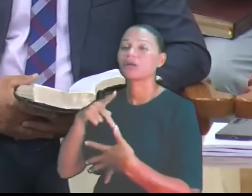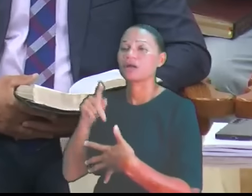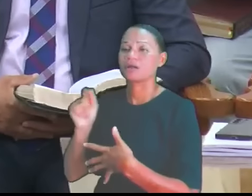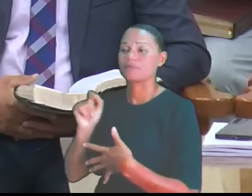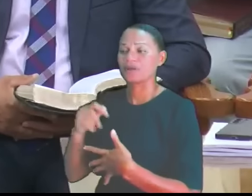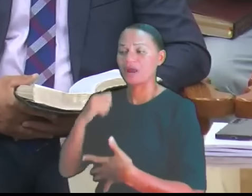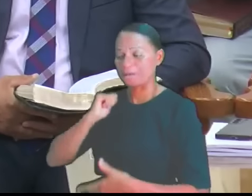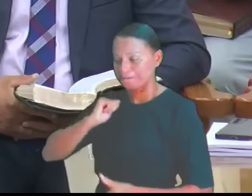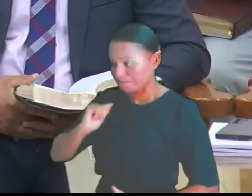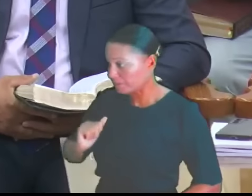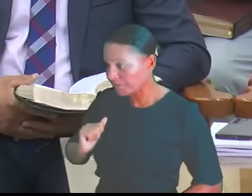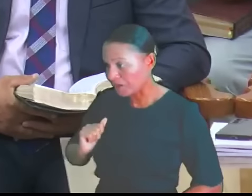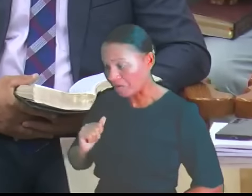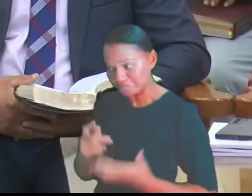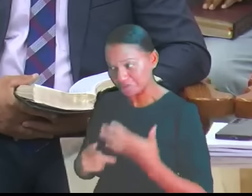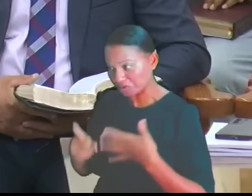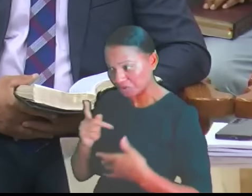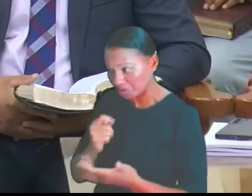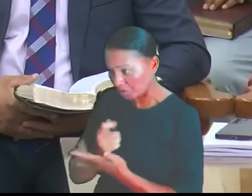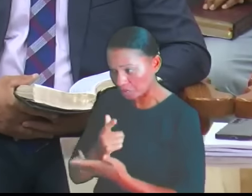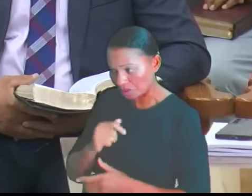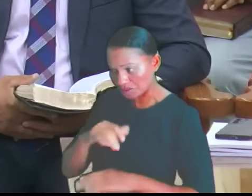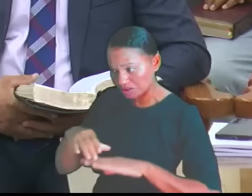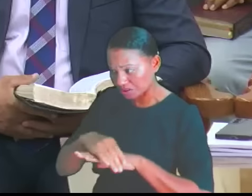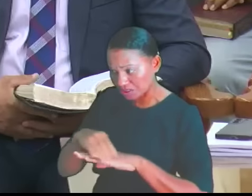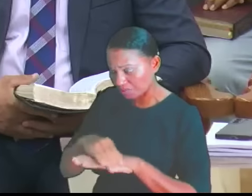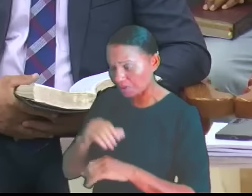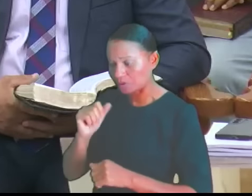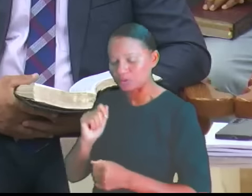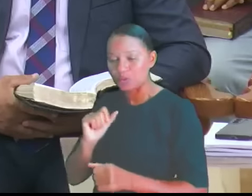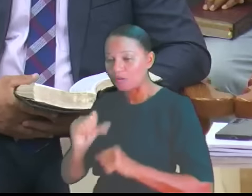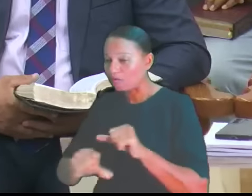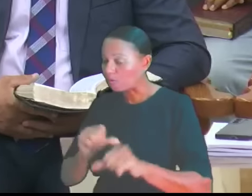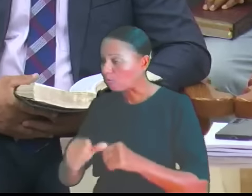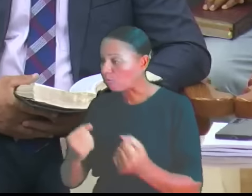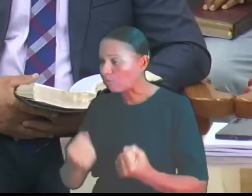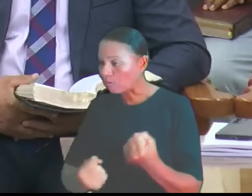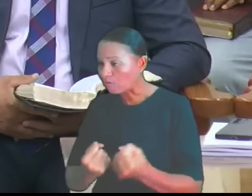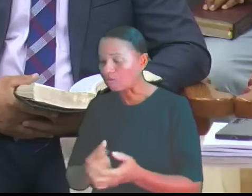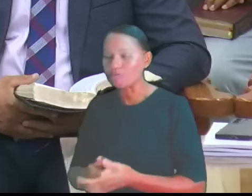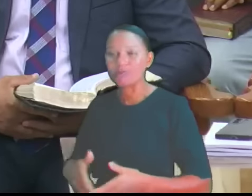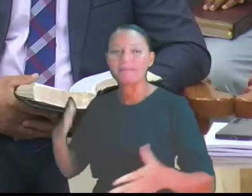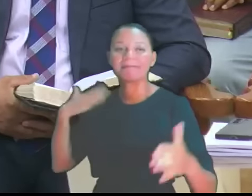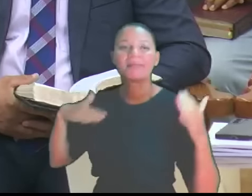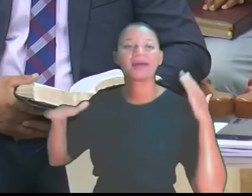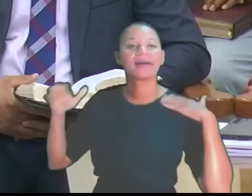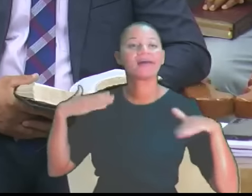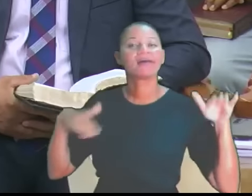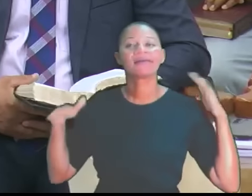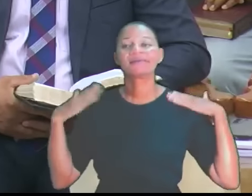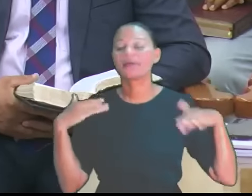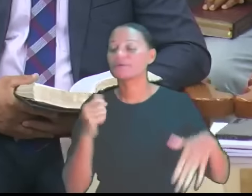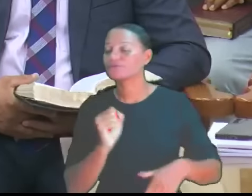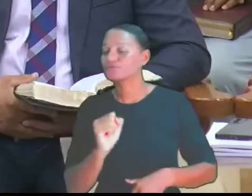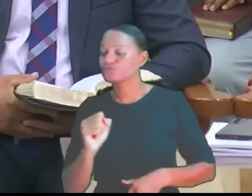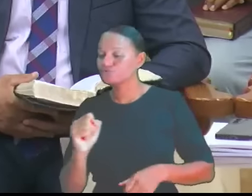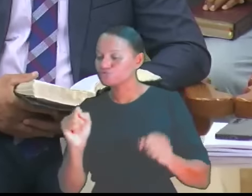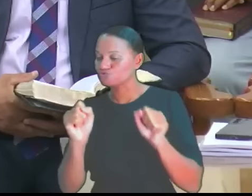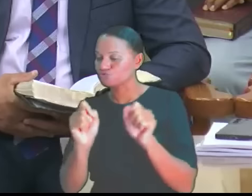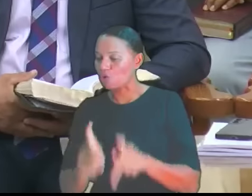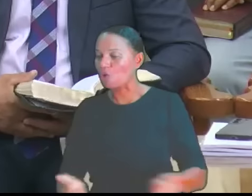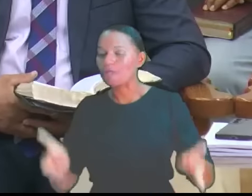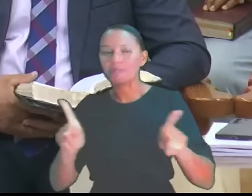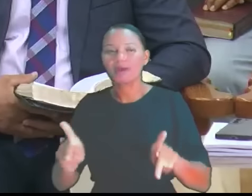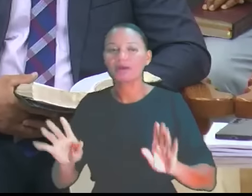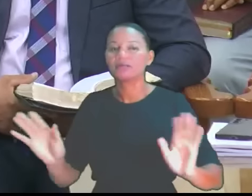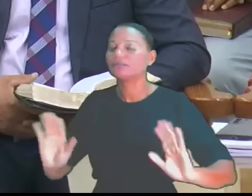bolsa, não é o sapato, não é trocar de carro, não é o passeio no shopping. A prioridade não é a churrascaria. Qual é a